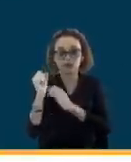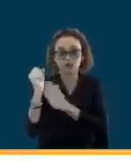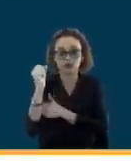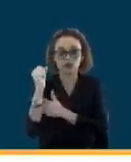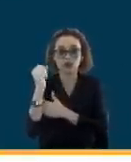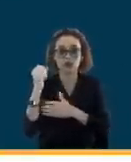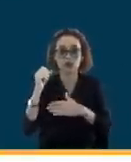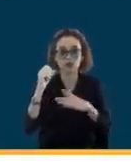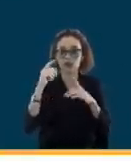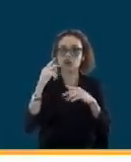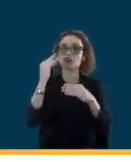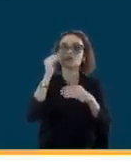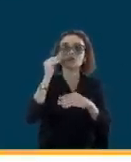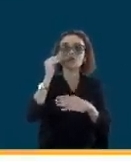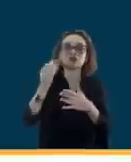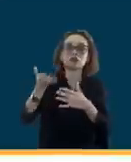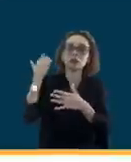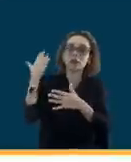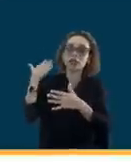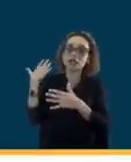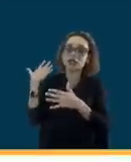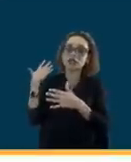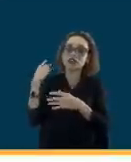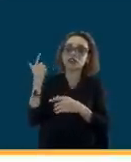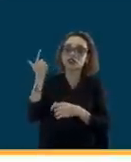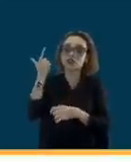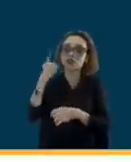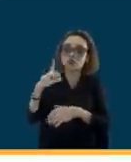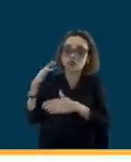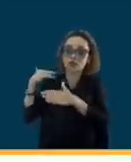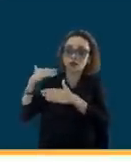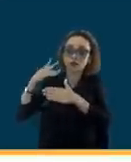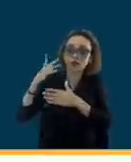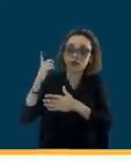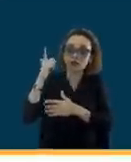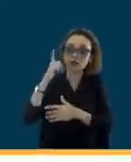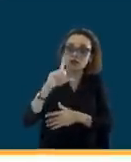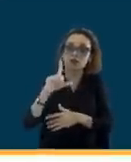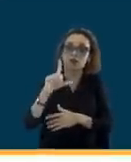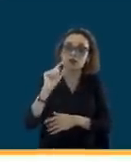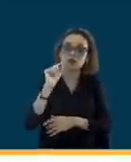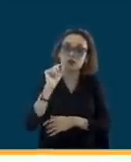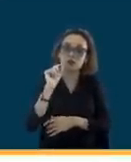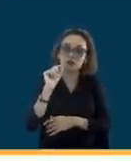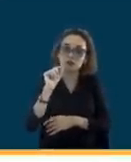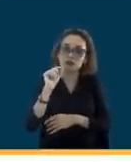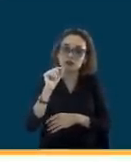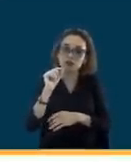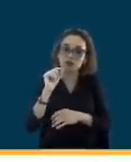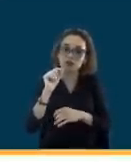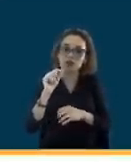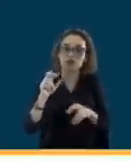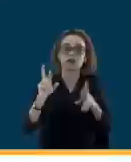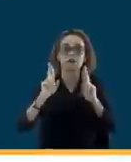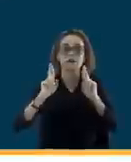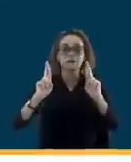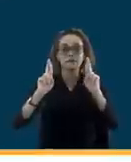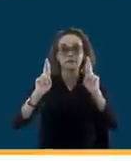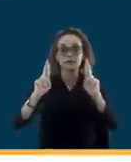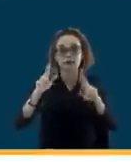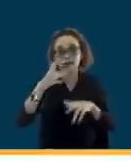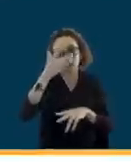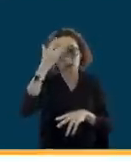raízes, que a gente consiga ecoar para a população brasileira uma mensagem de esperança, uma mensagem